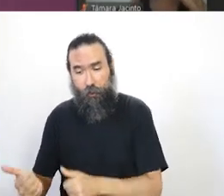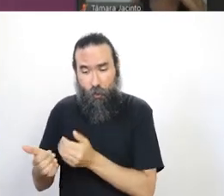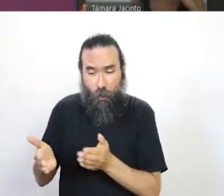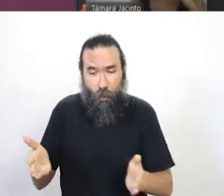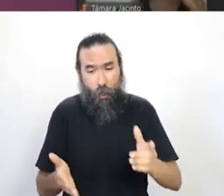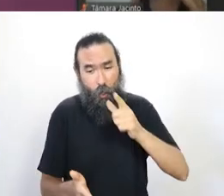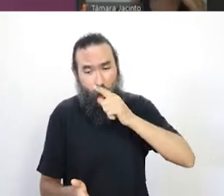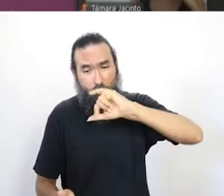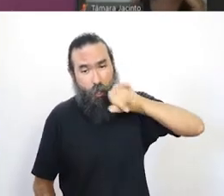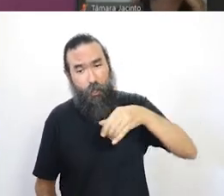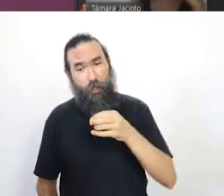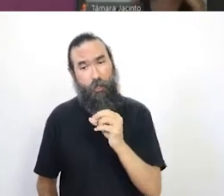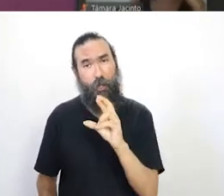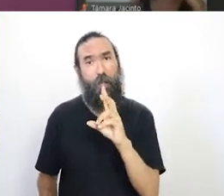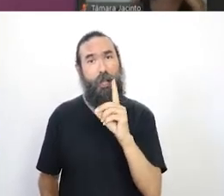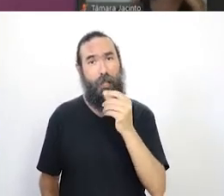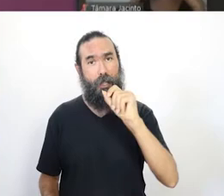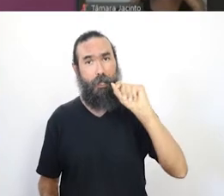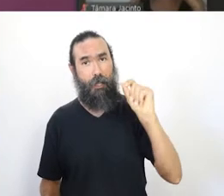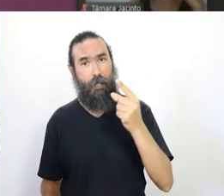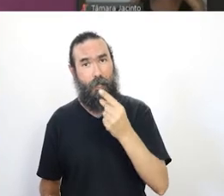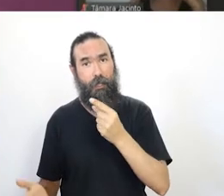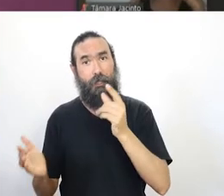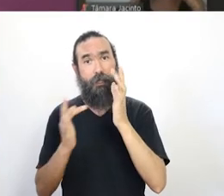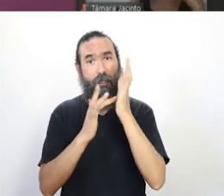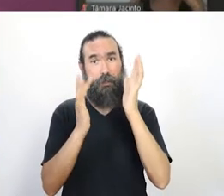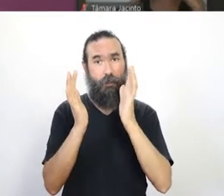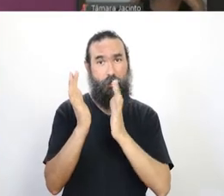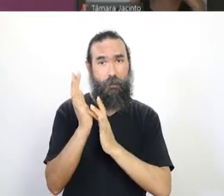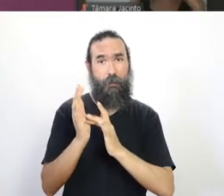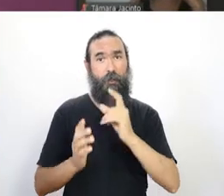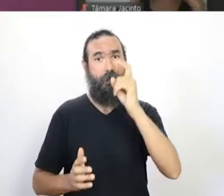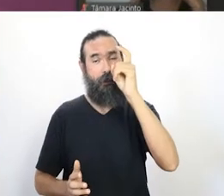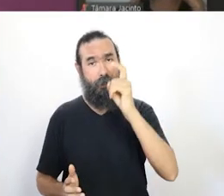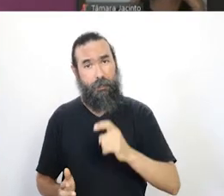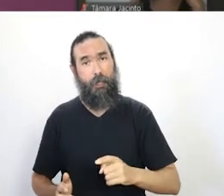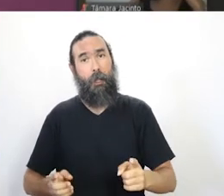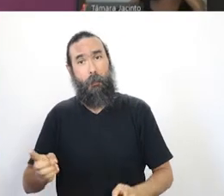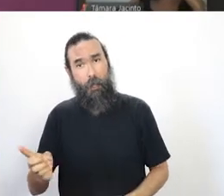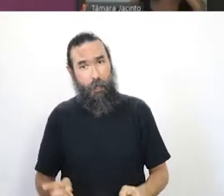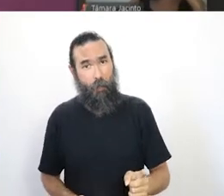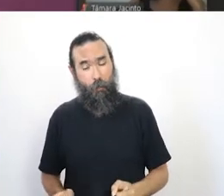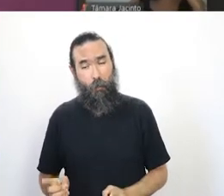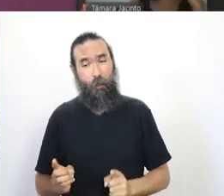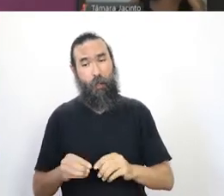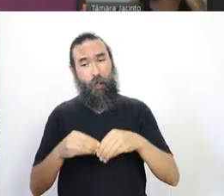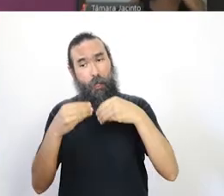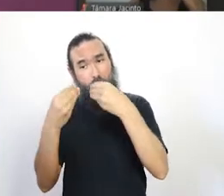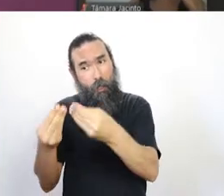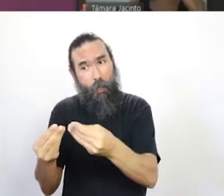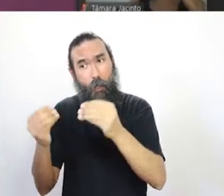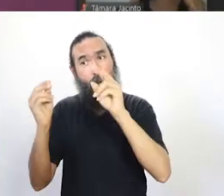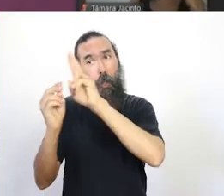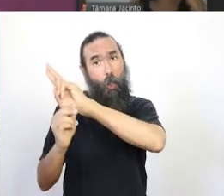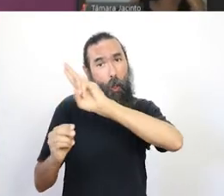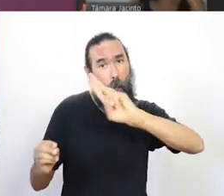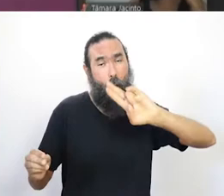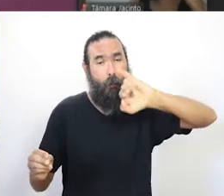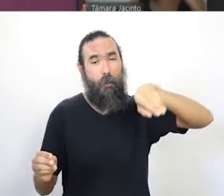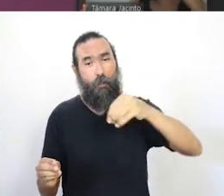batizou-se em Jordão. Jesus, por ser seu primo, botou nome de